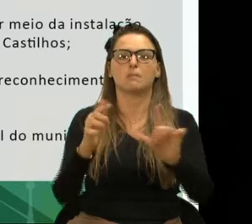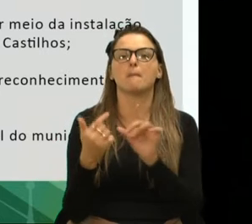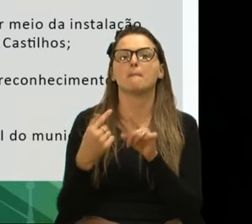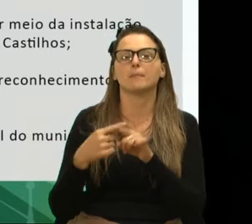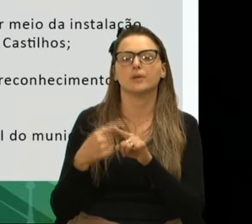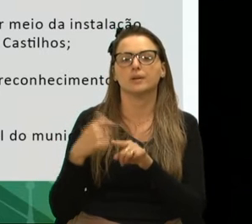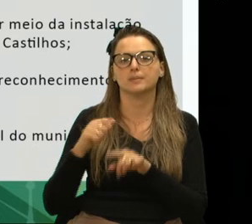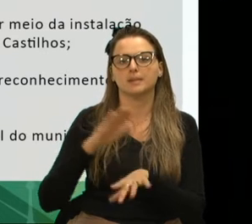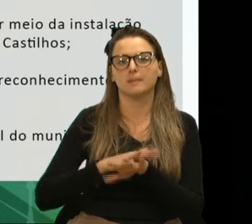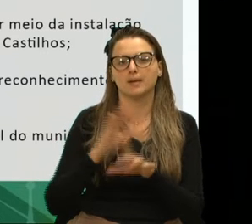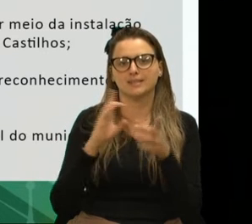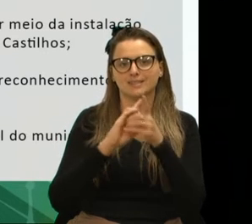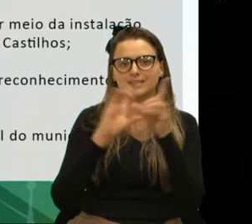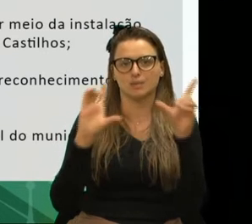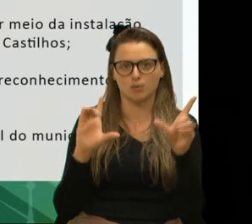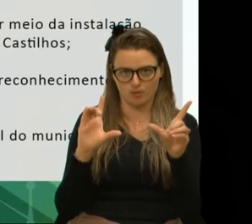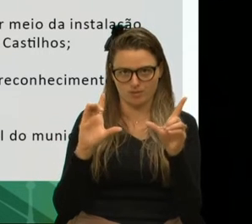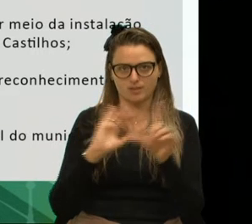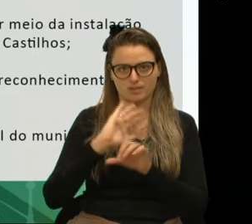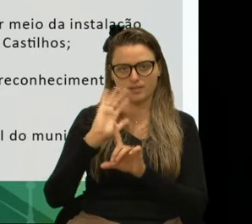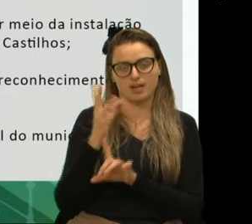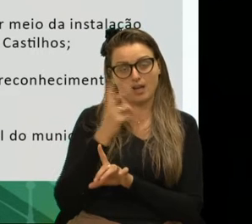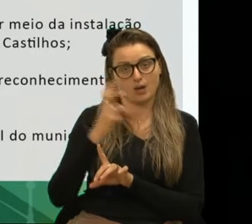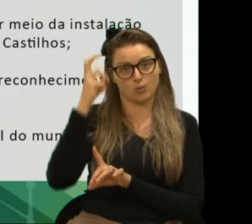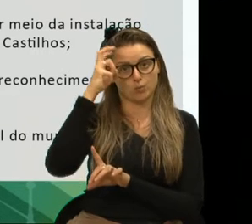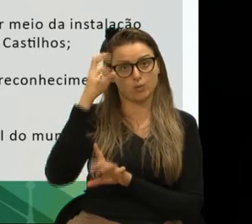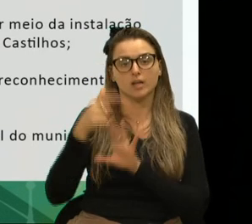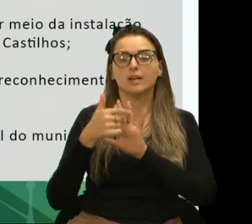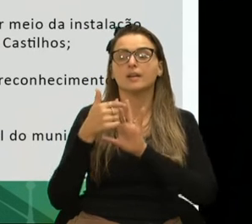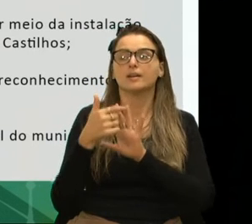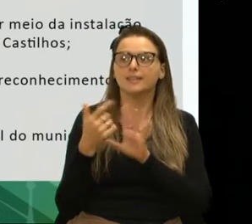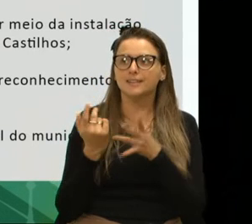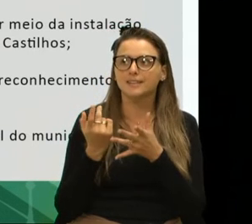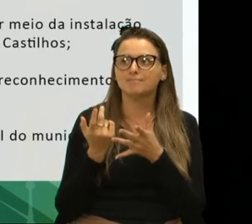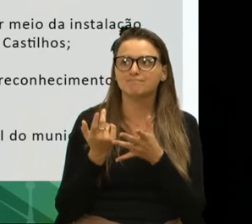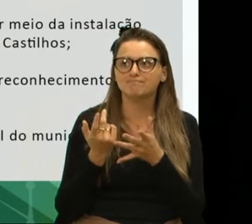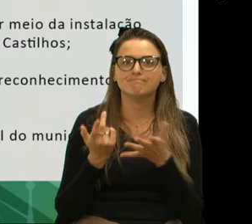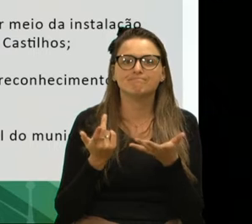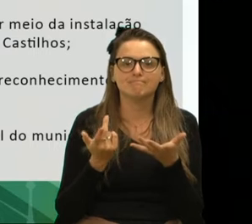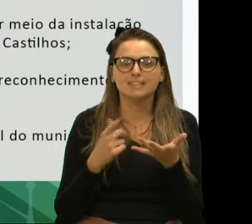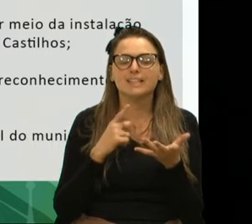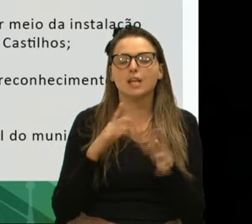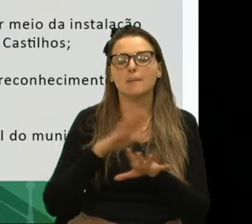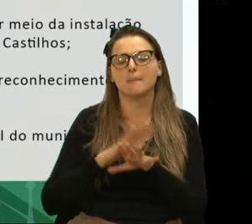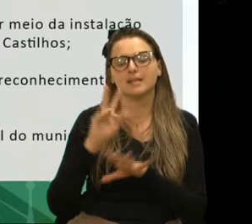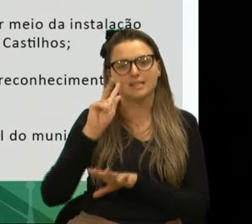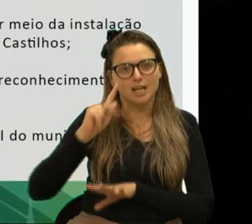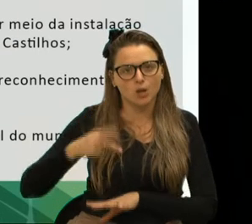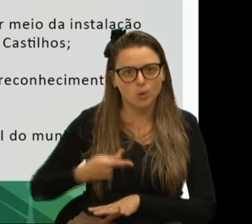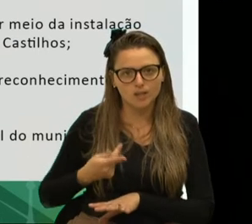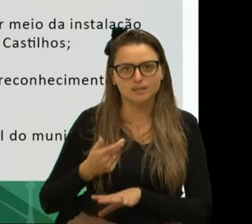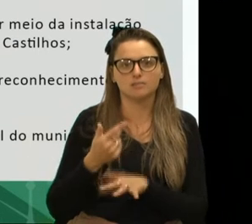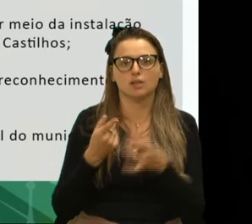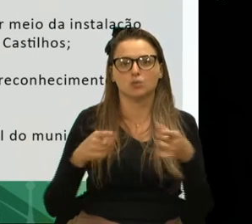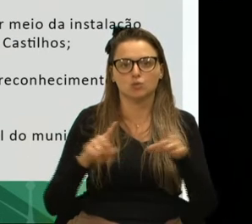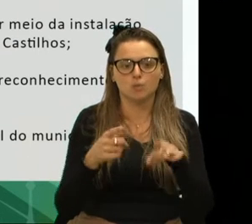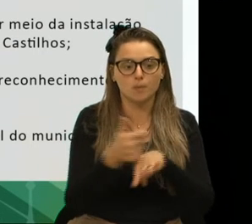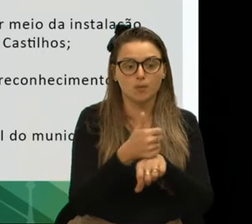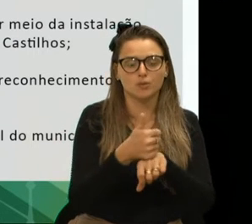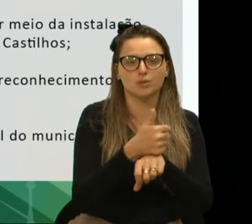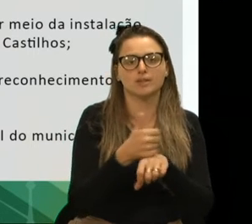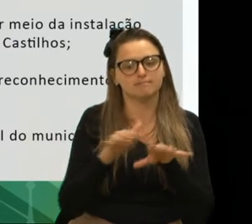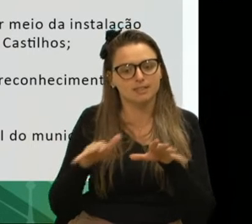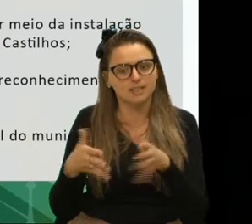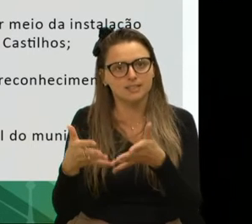à cultura e o reconhecimento e a importância, né, dos artistas, de autores, de músicos, de escritores, e